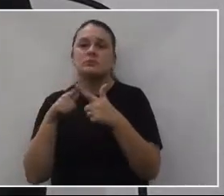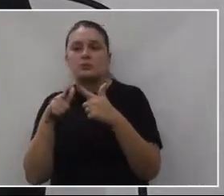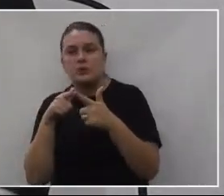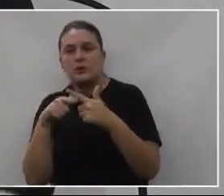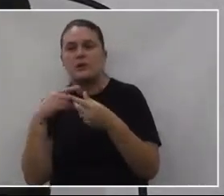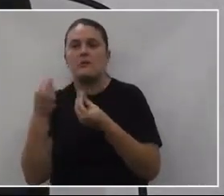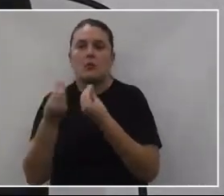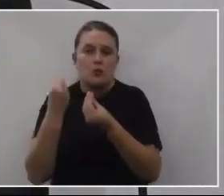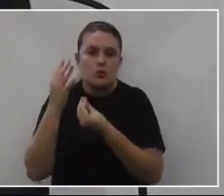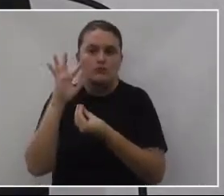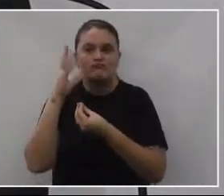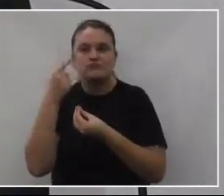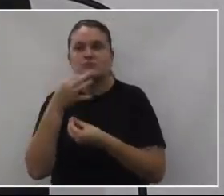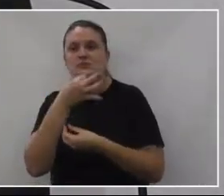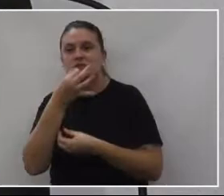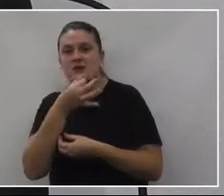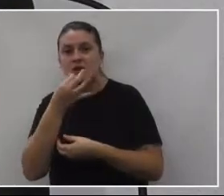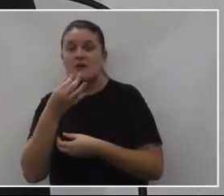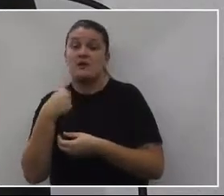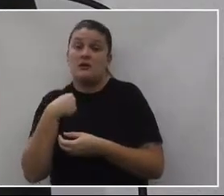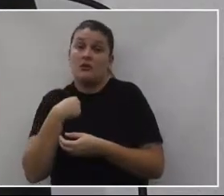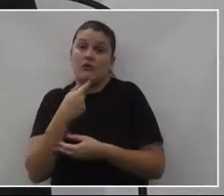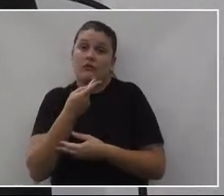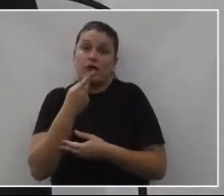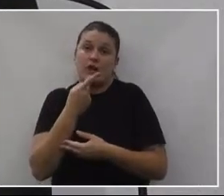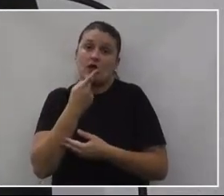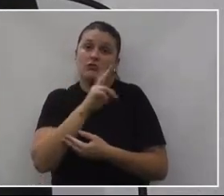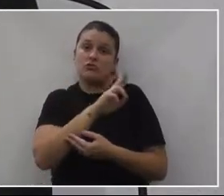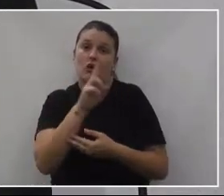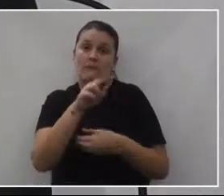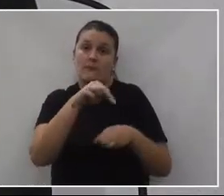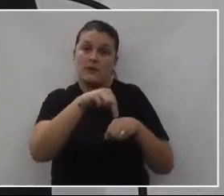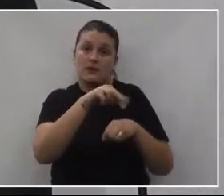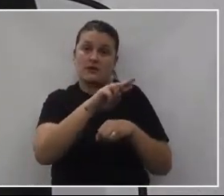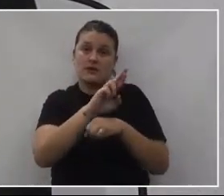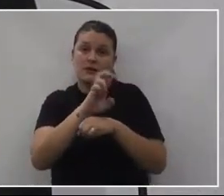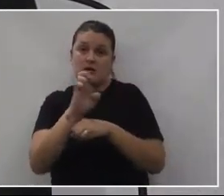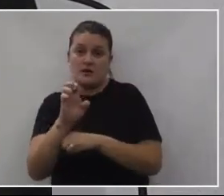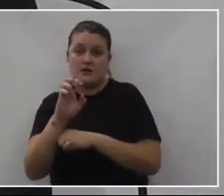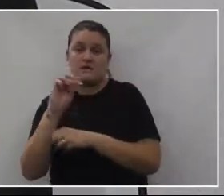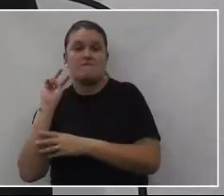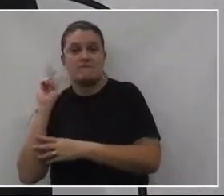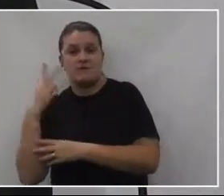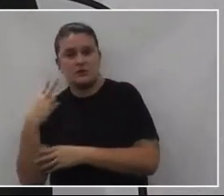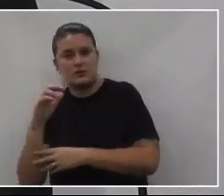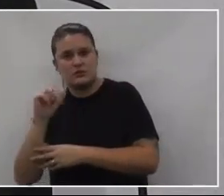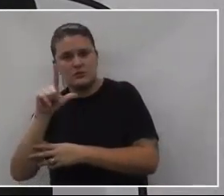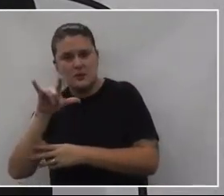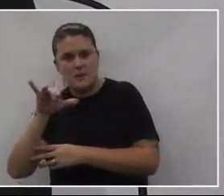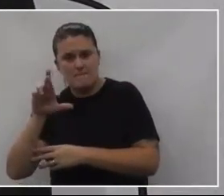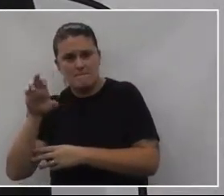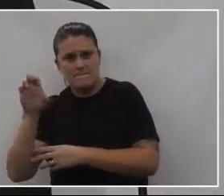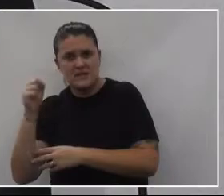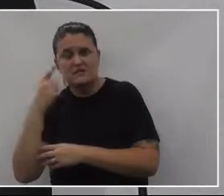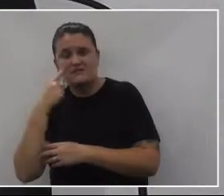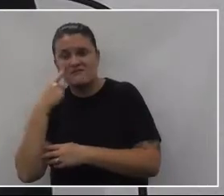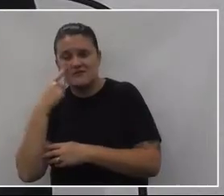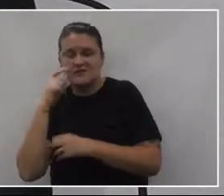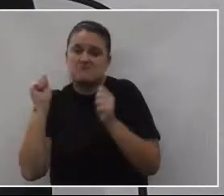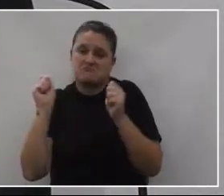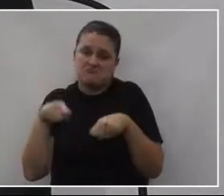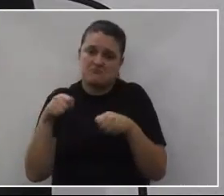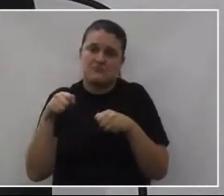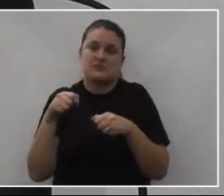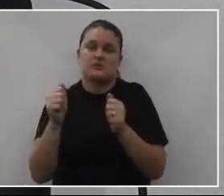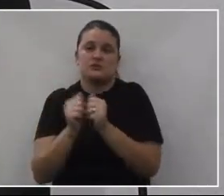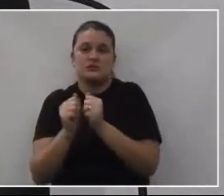mas passarei a sugestão para o núcleo e, claro, daí o vereador Almires também vai, em conjunto com toda a equipe, aí, a parte pedagógica ali da